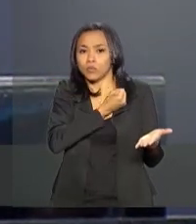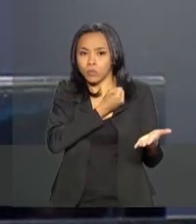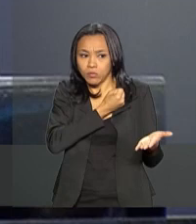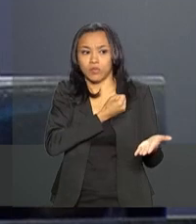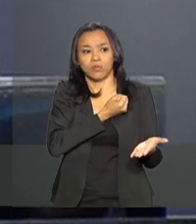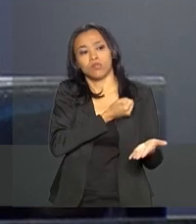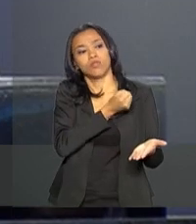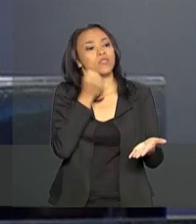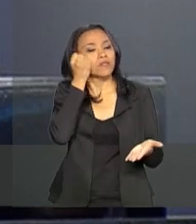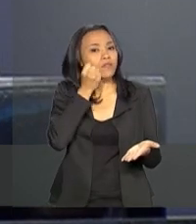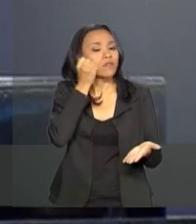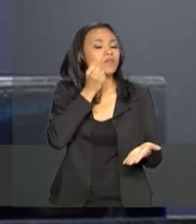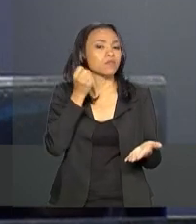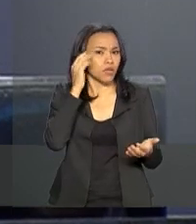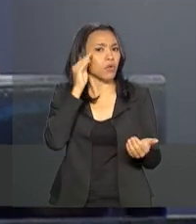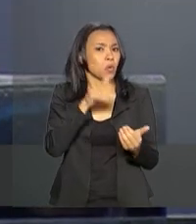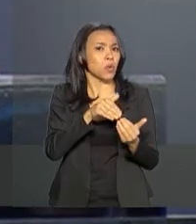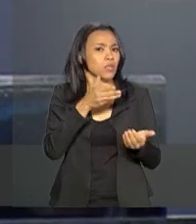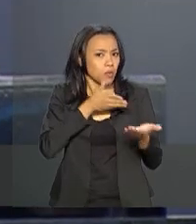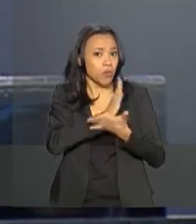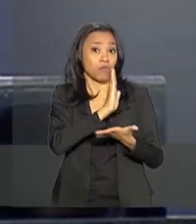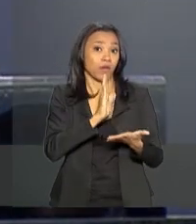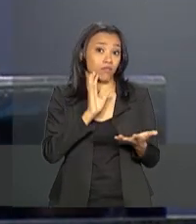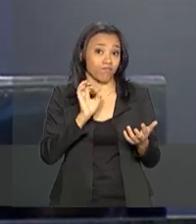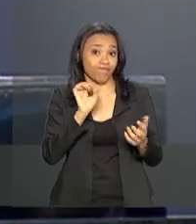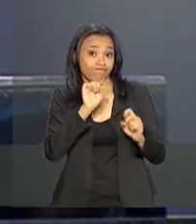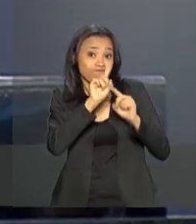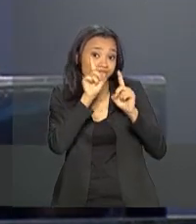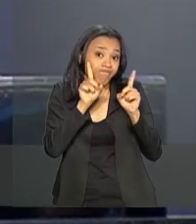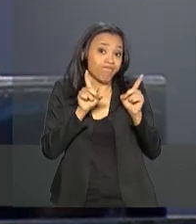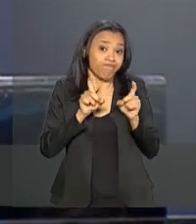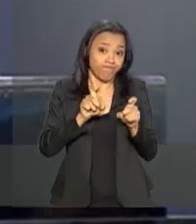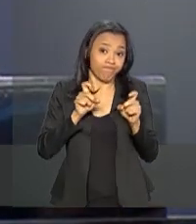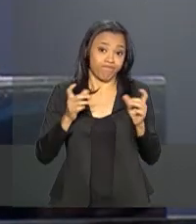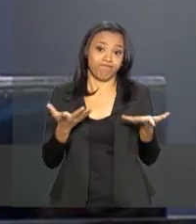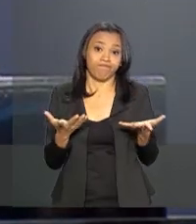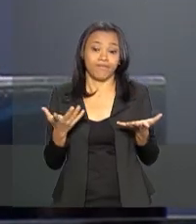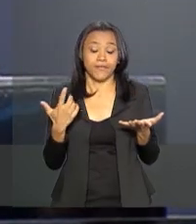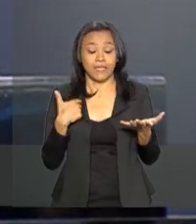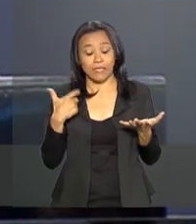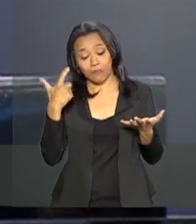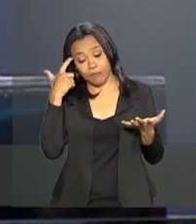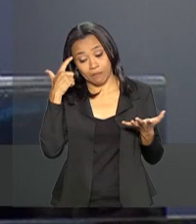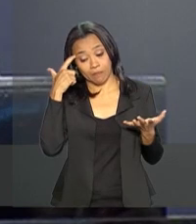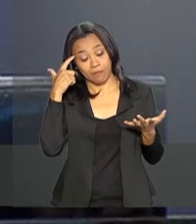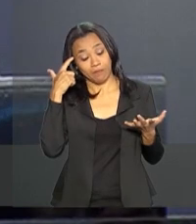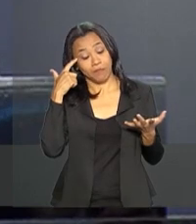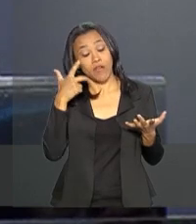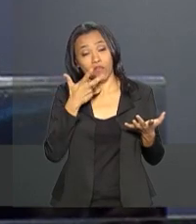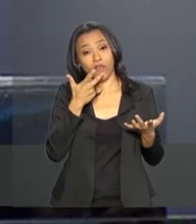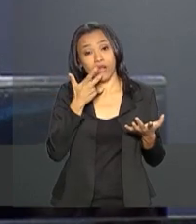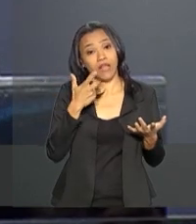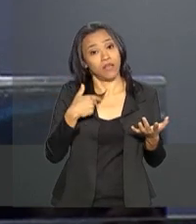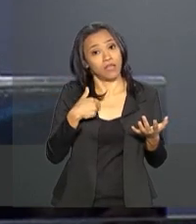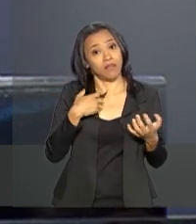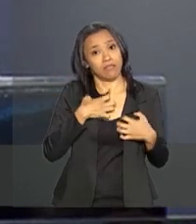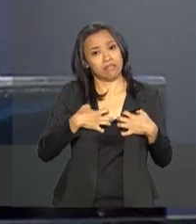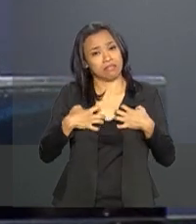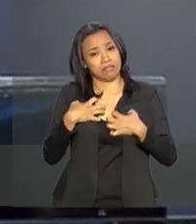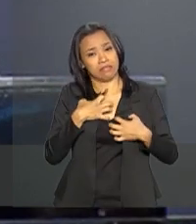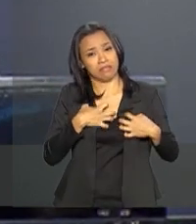será aprovada? E por isso eu confesso que estava um pouco razoavelmente